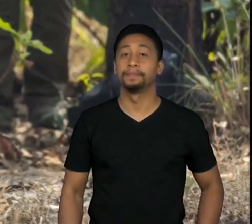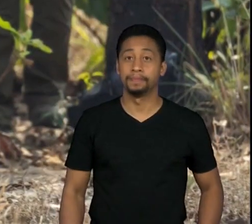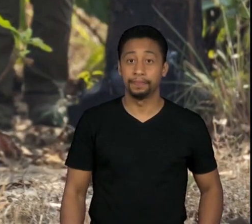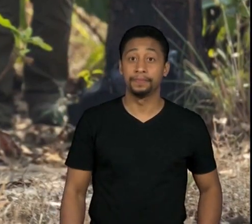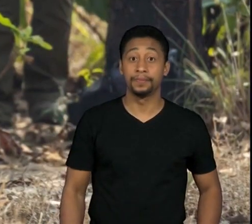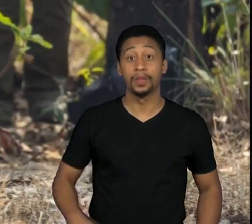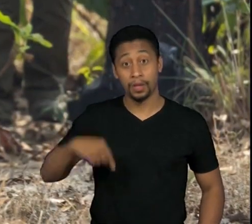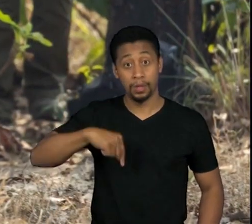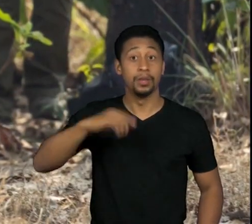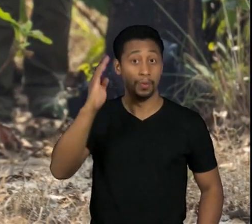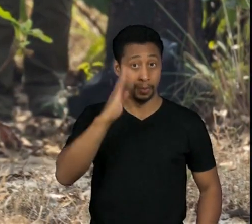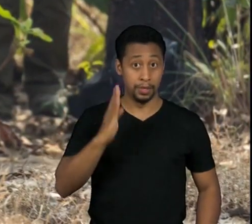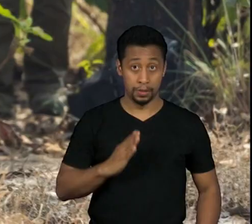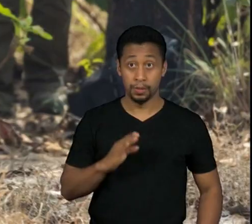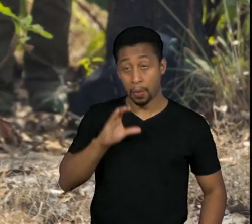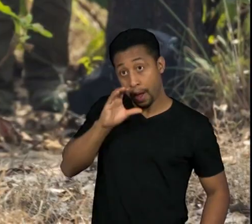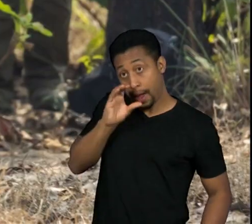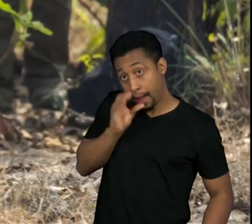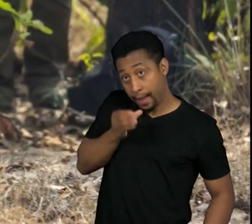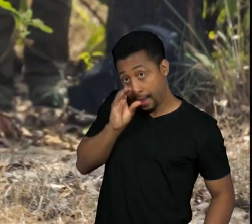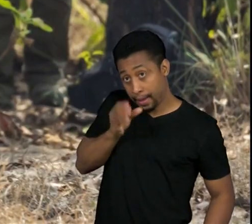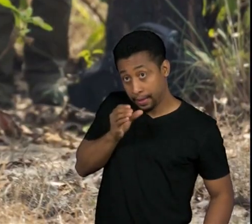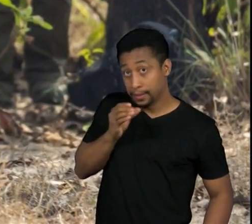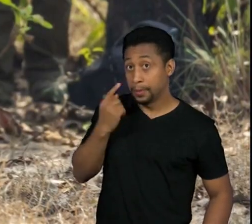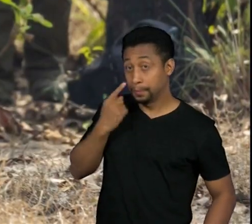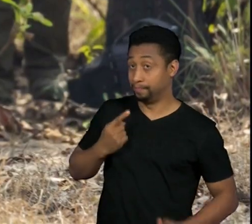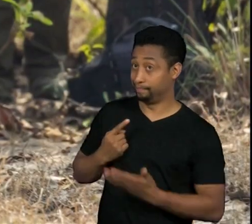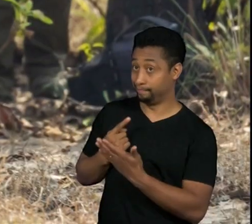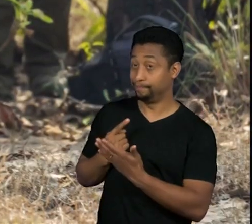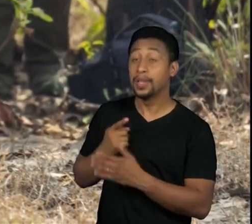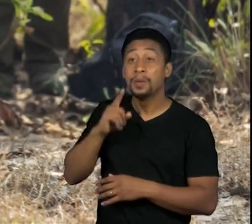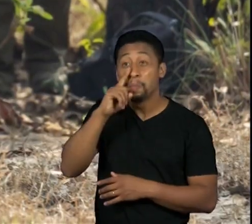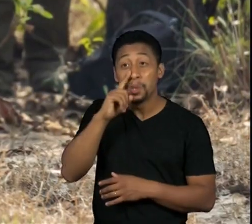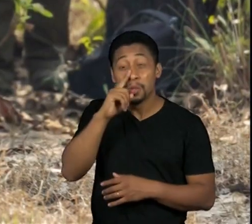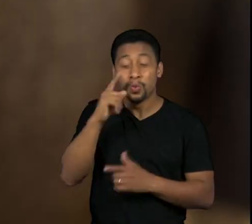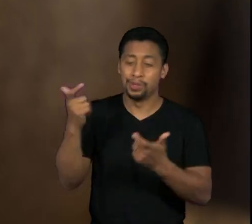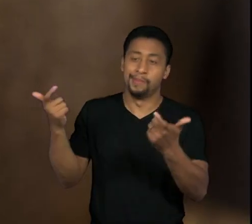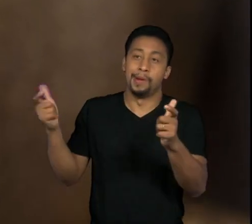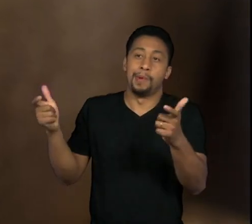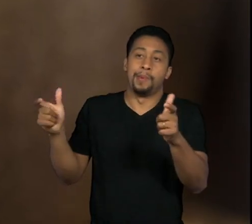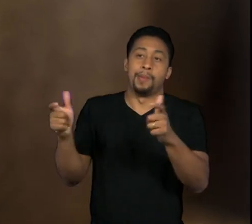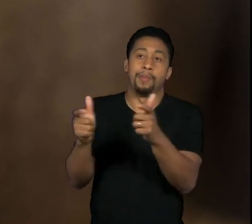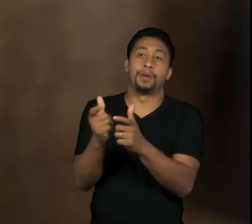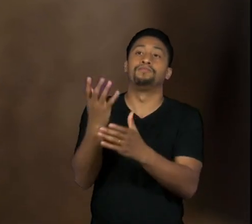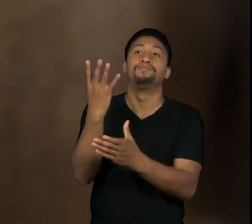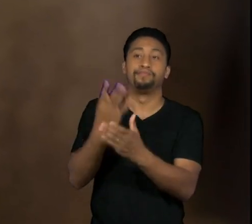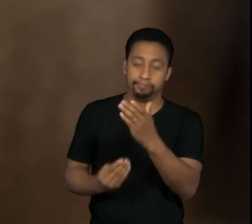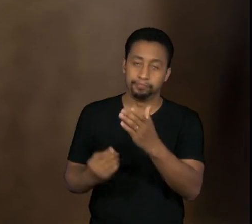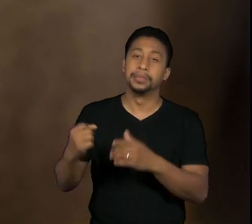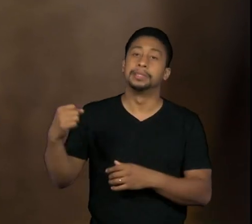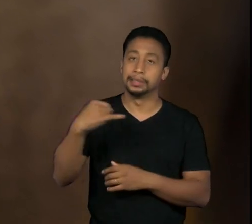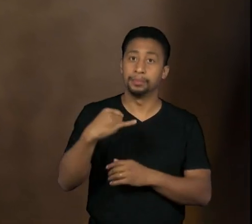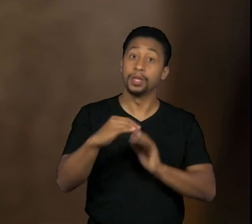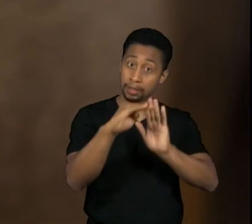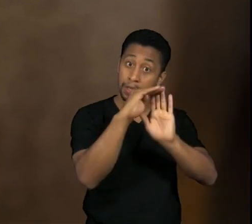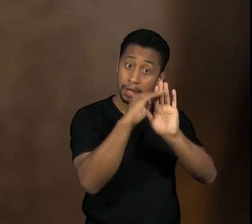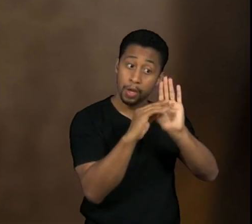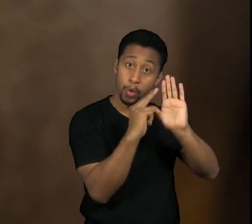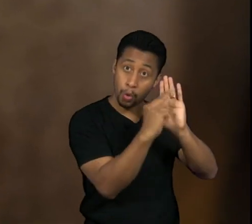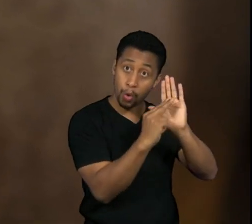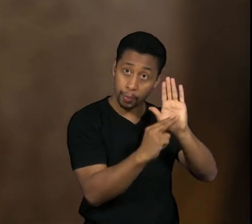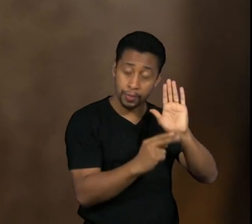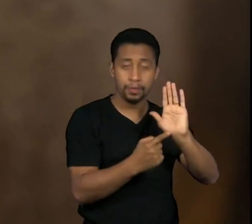No Brasil, a anta é classificada como vulnerável à extinção, de acordo com a lista de espécies ameaçadas